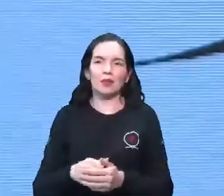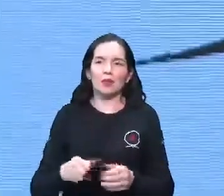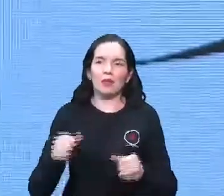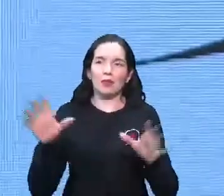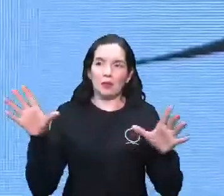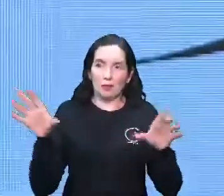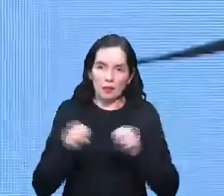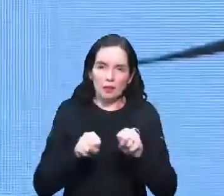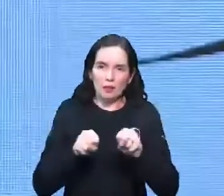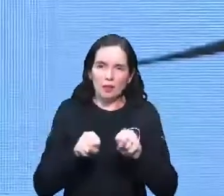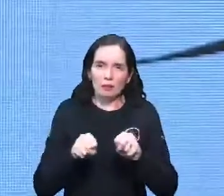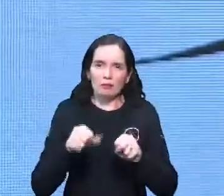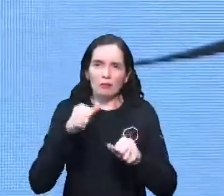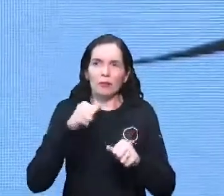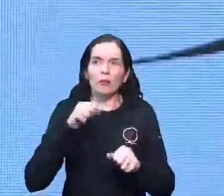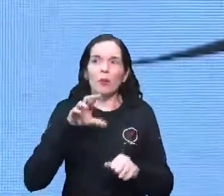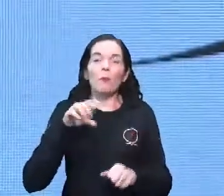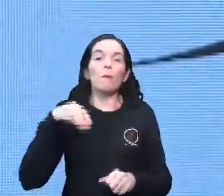bateu o motor.